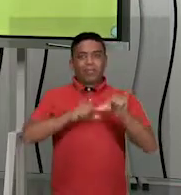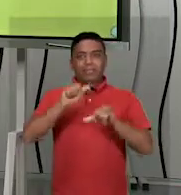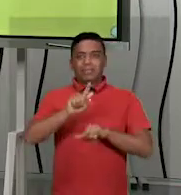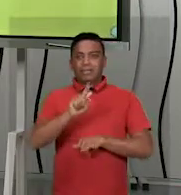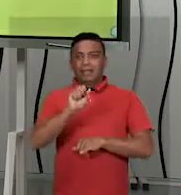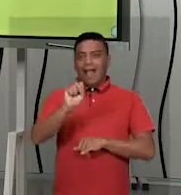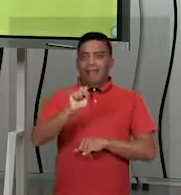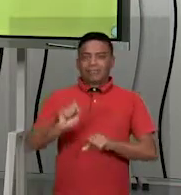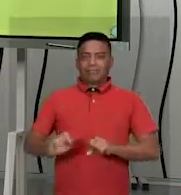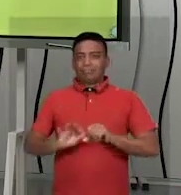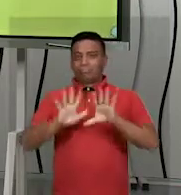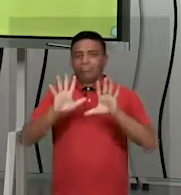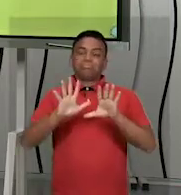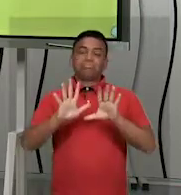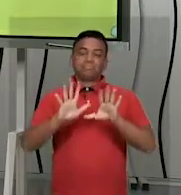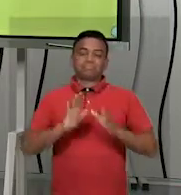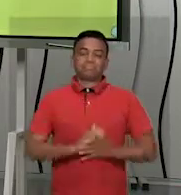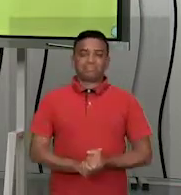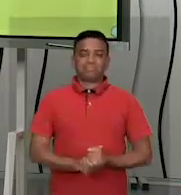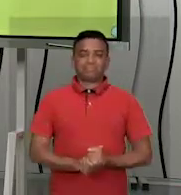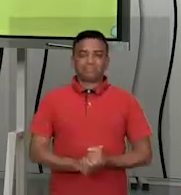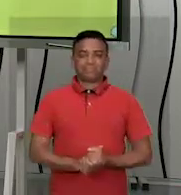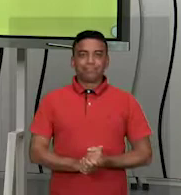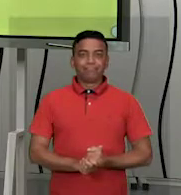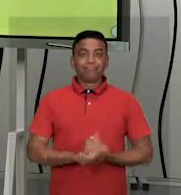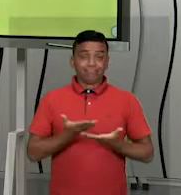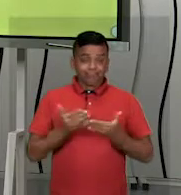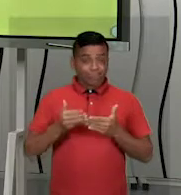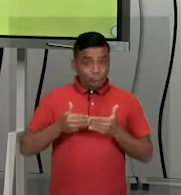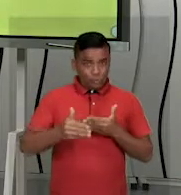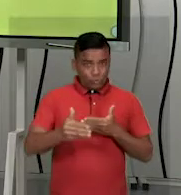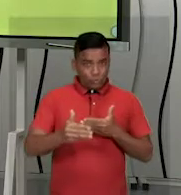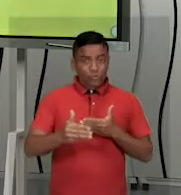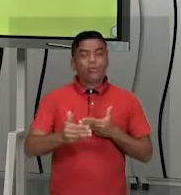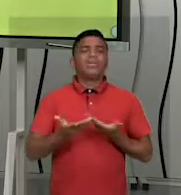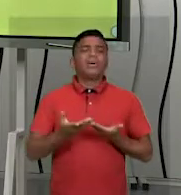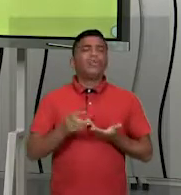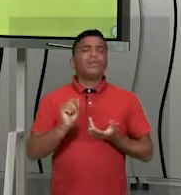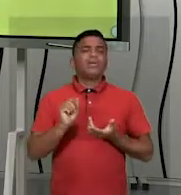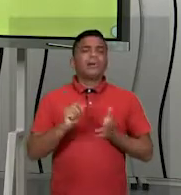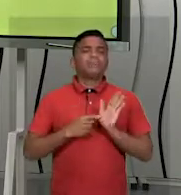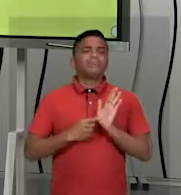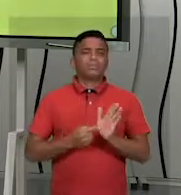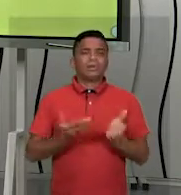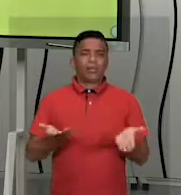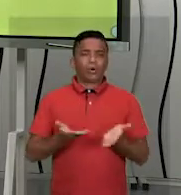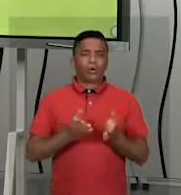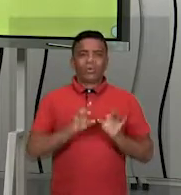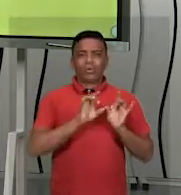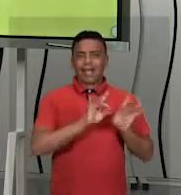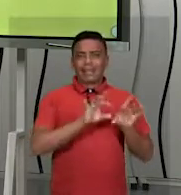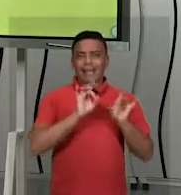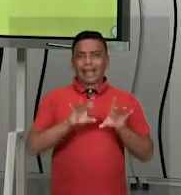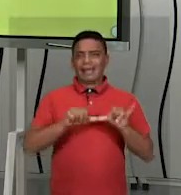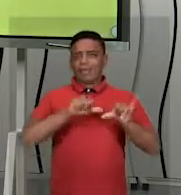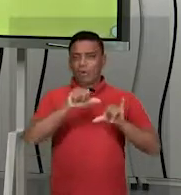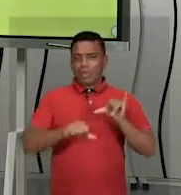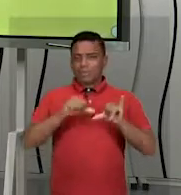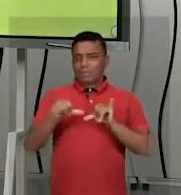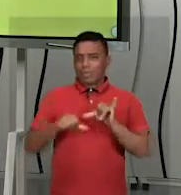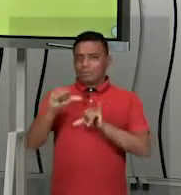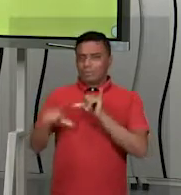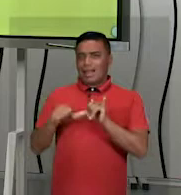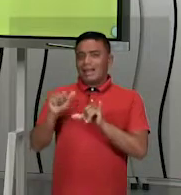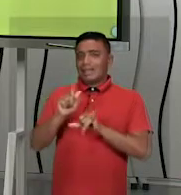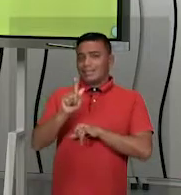estivermos trabalhando. Bom, a partir daqui, o que nós trabalharemos? Vamos pegar cada uma das transformações gasosas para a